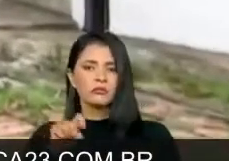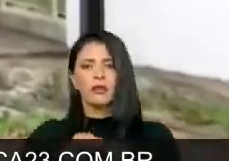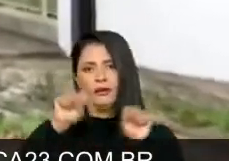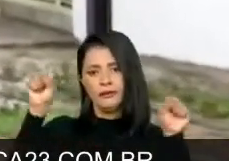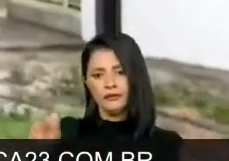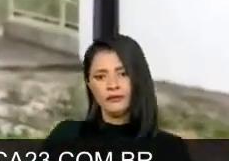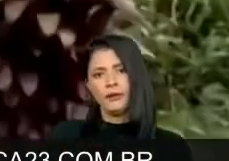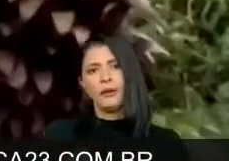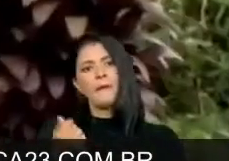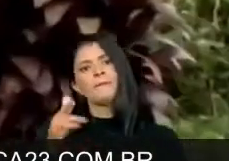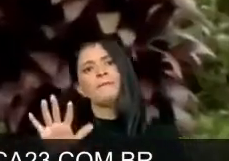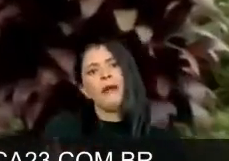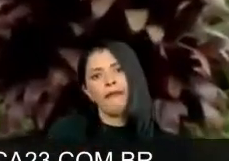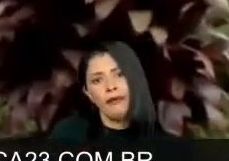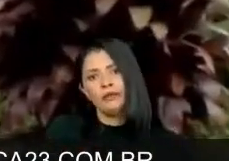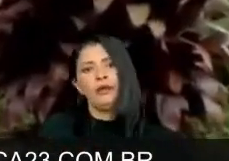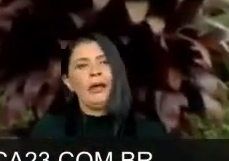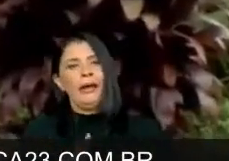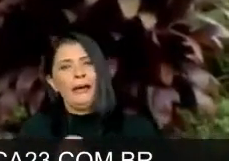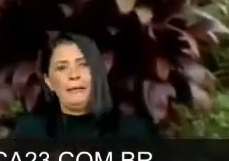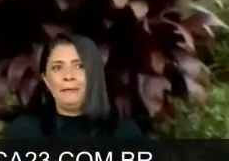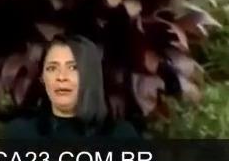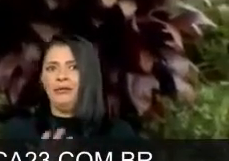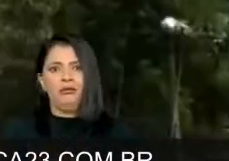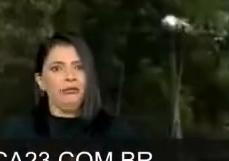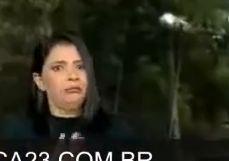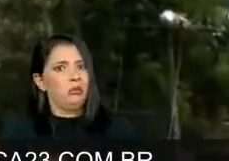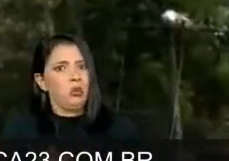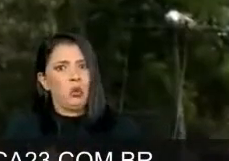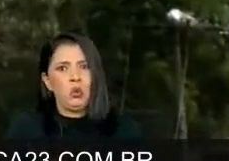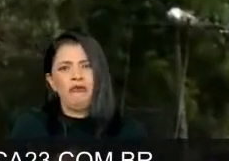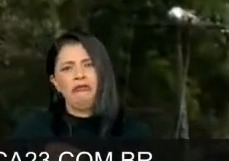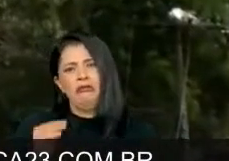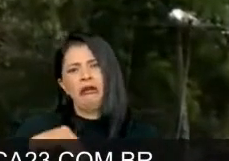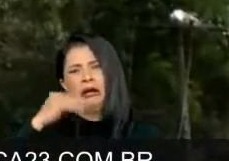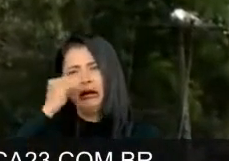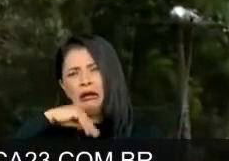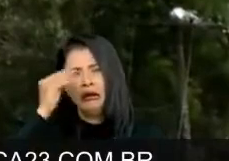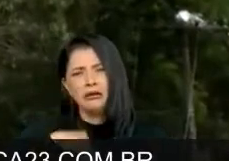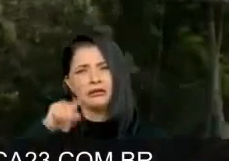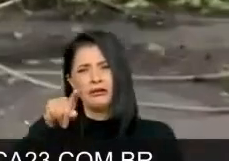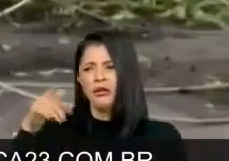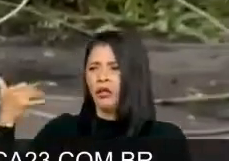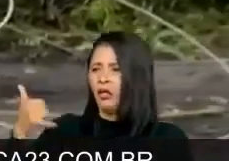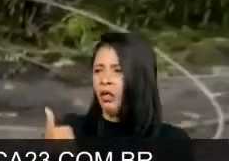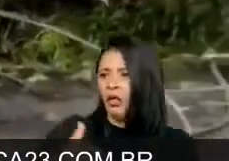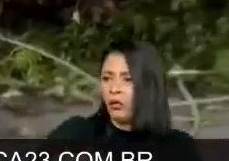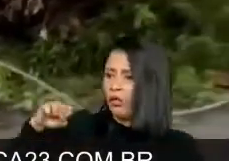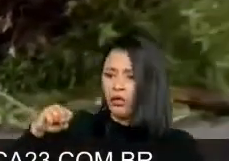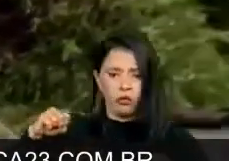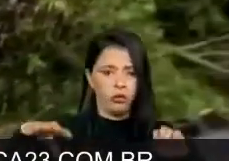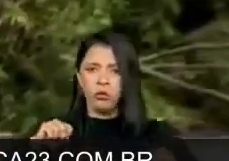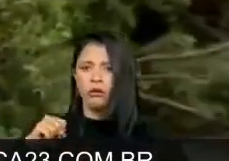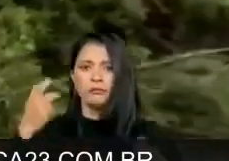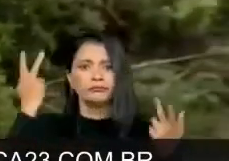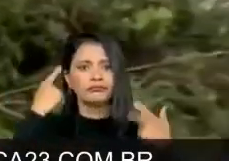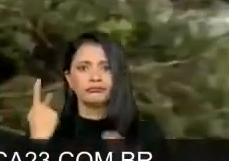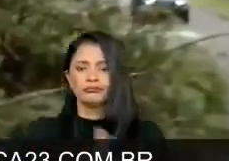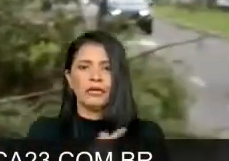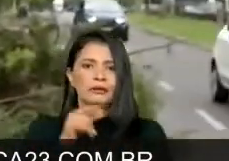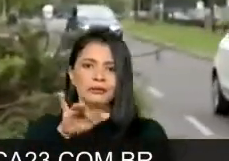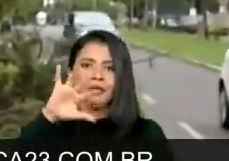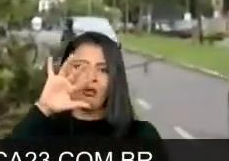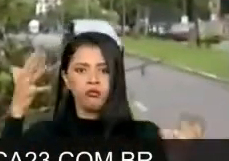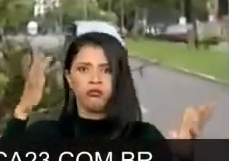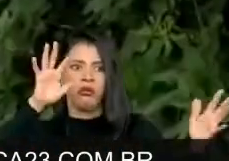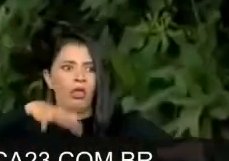sistema barato, mas pouco resistente, a falta de energia se tornou comum com os eventos